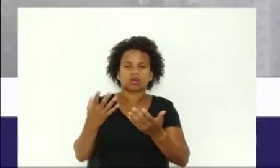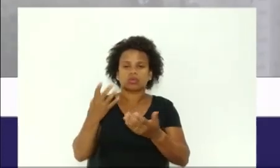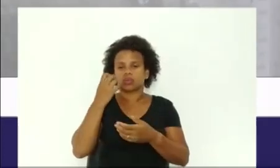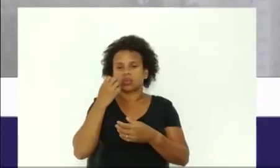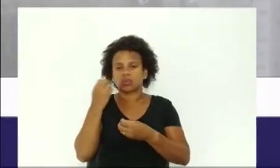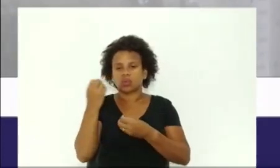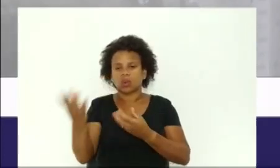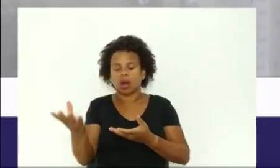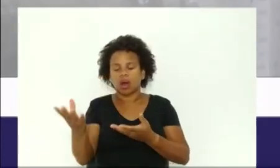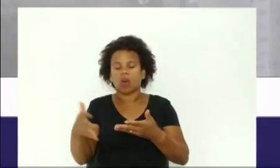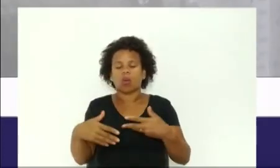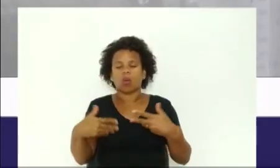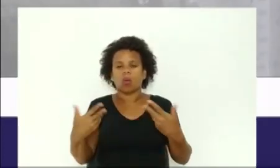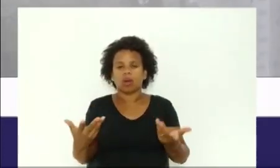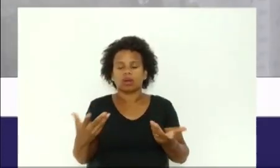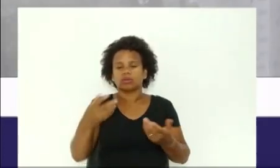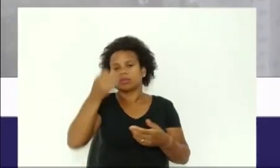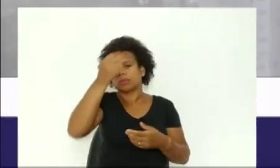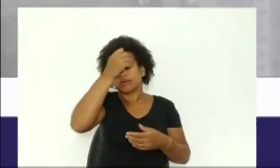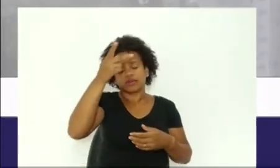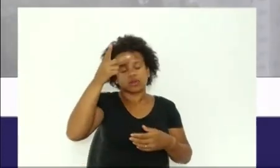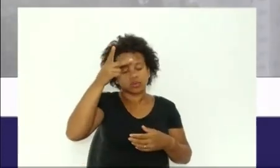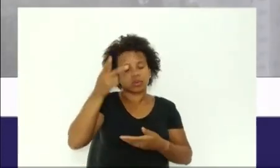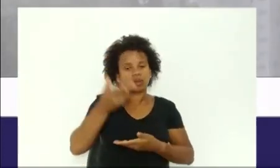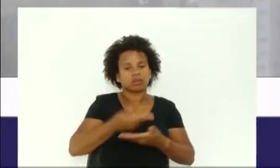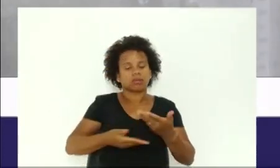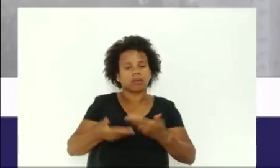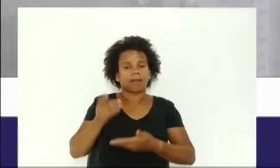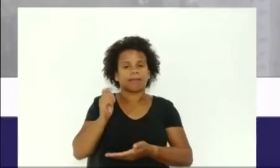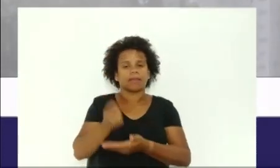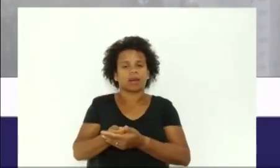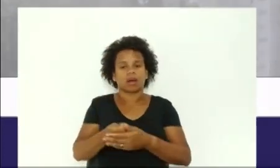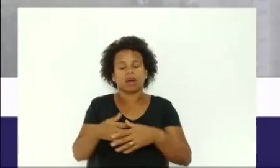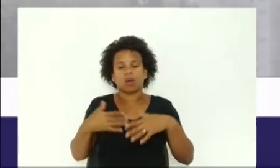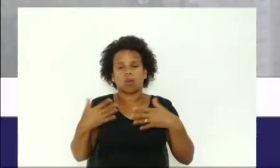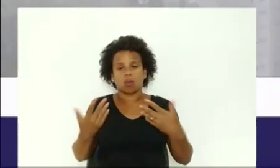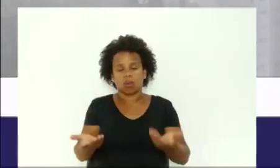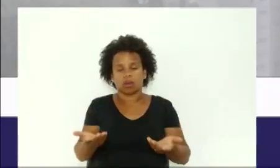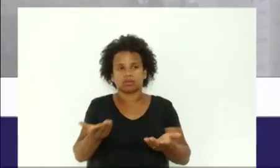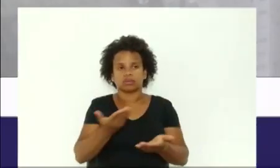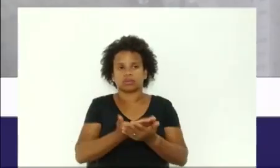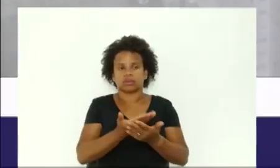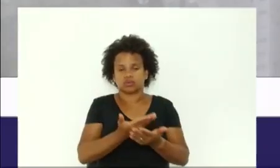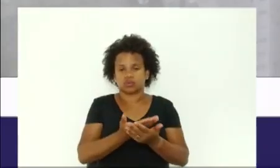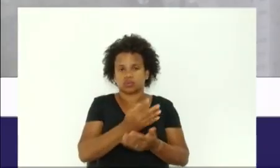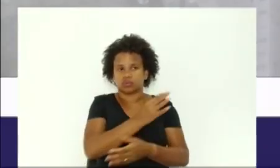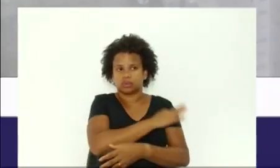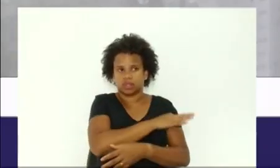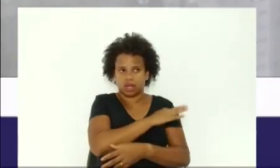ter que arcar com contrapartida? Tem aqui os estudos técnicos no projeto,